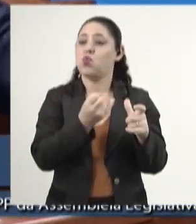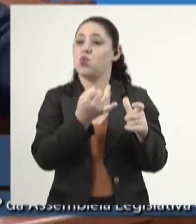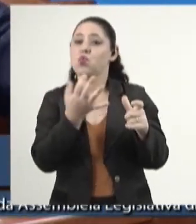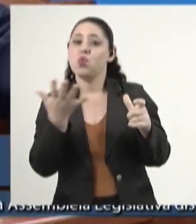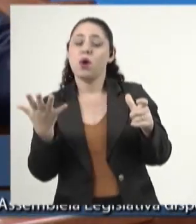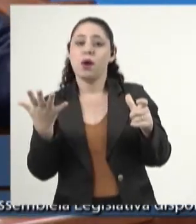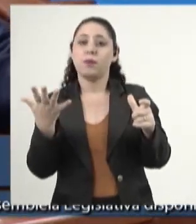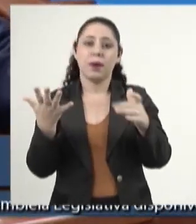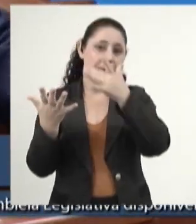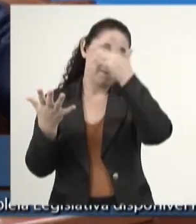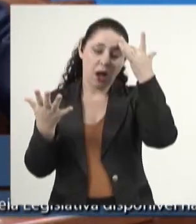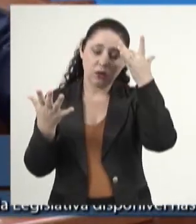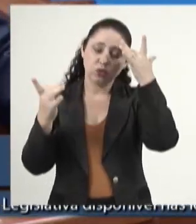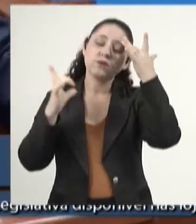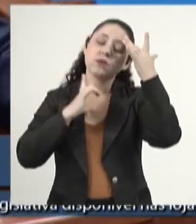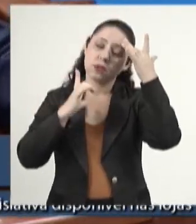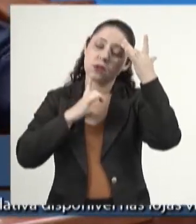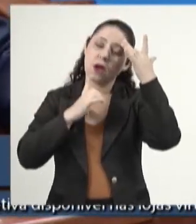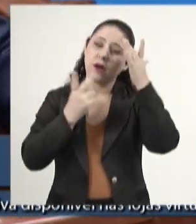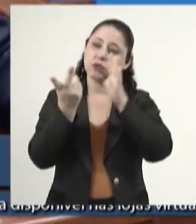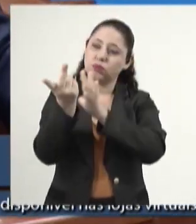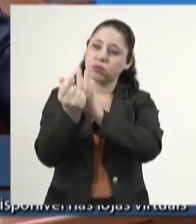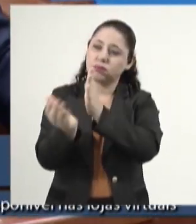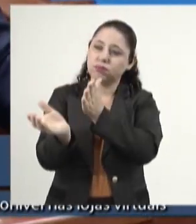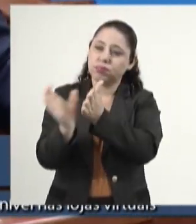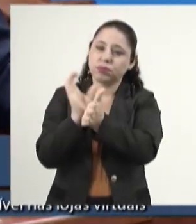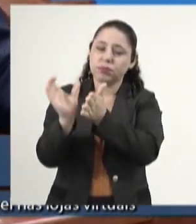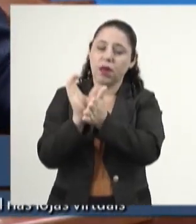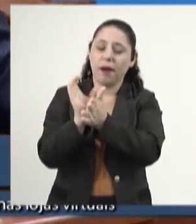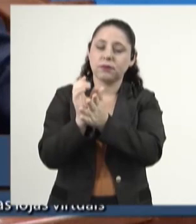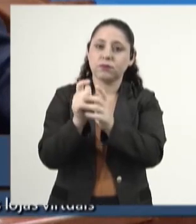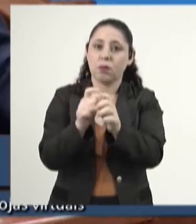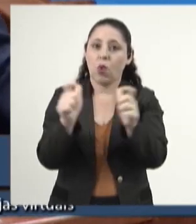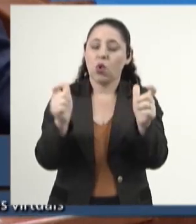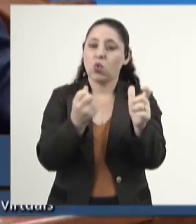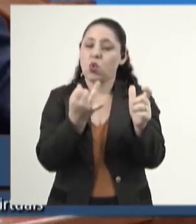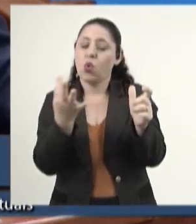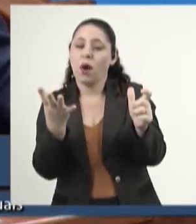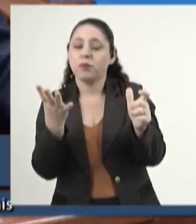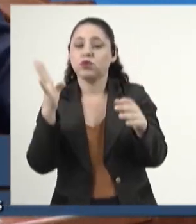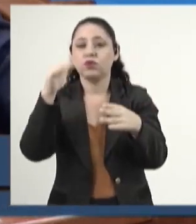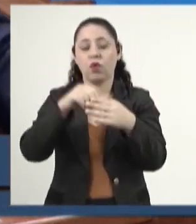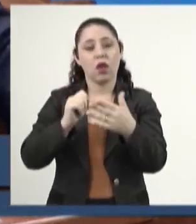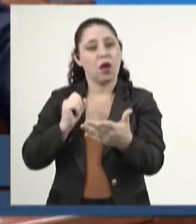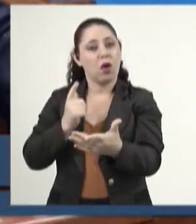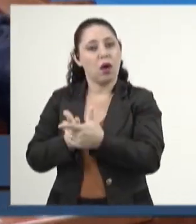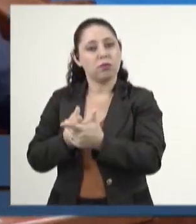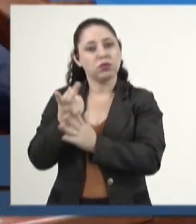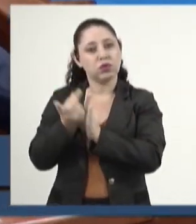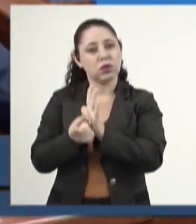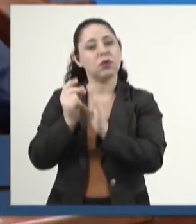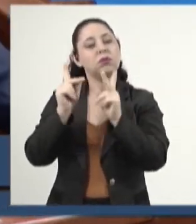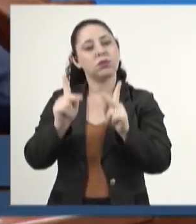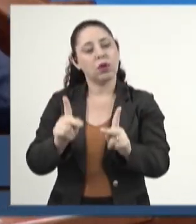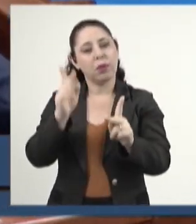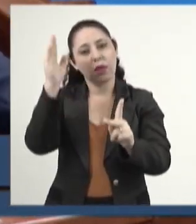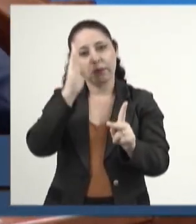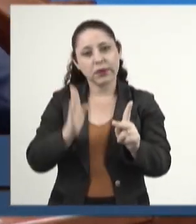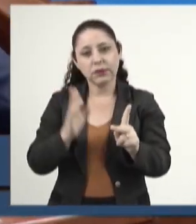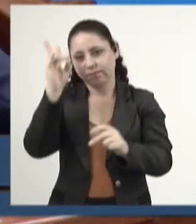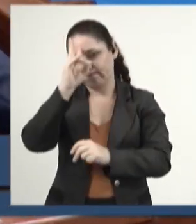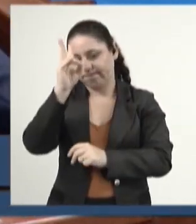número de beneficiários. Foi a maior compra de votos com dinheiro público que se viu na história do Brasil.